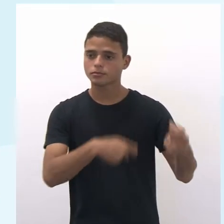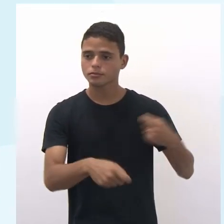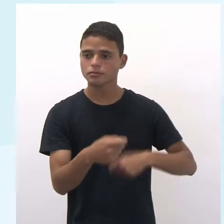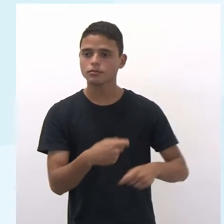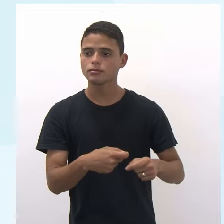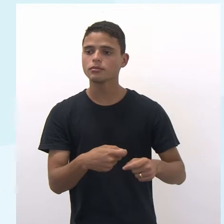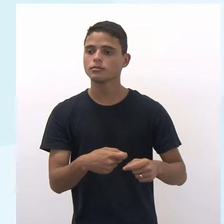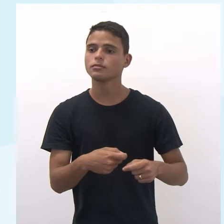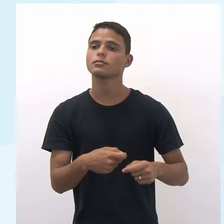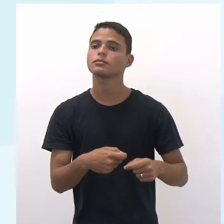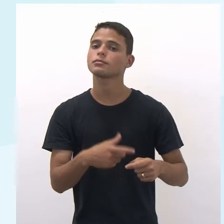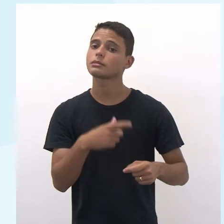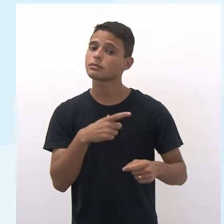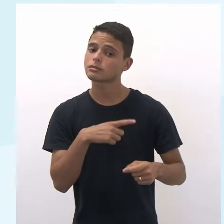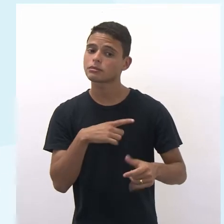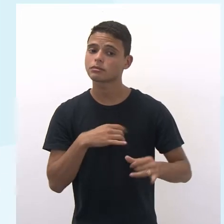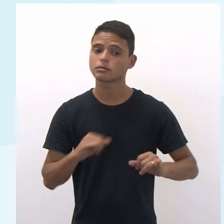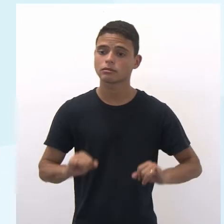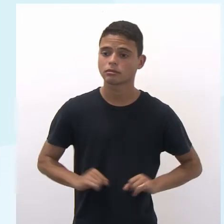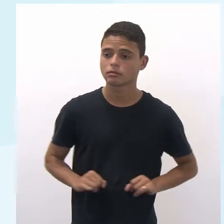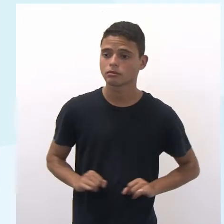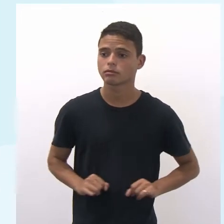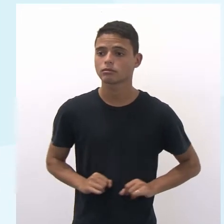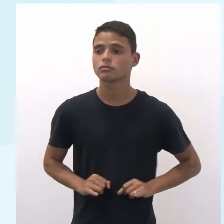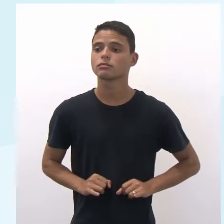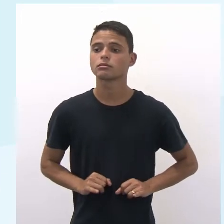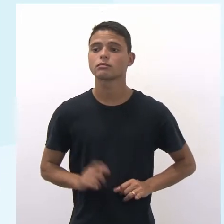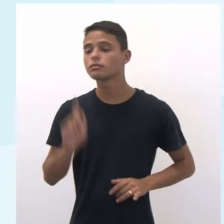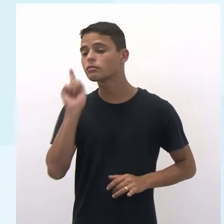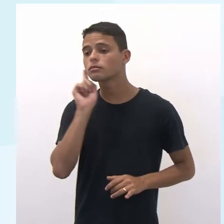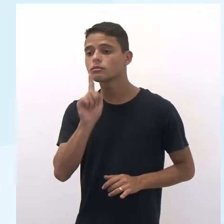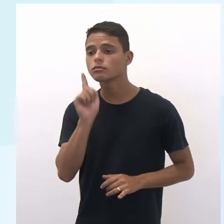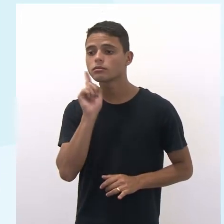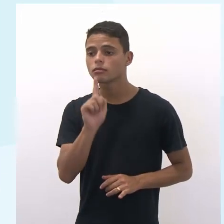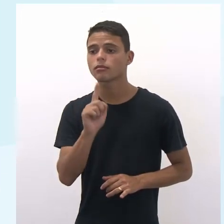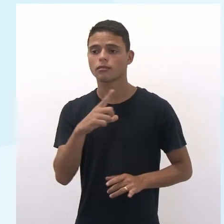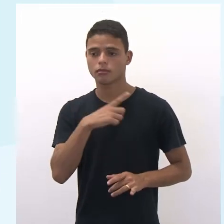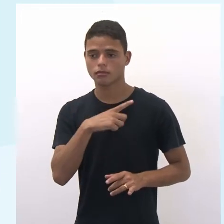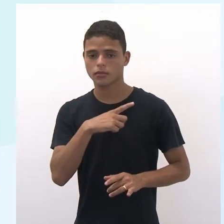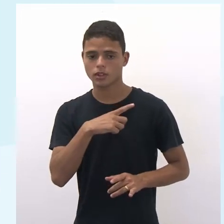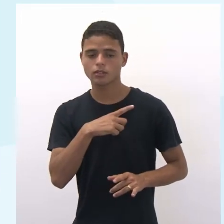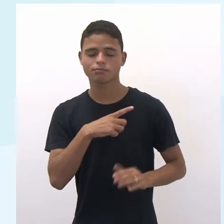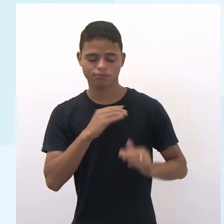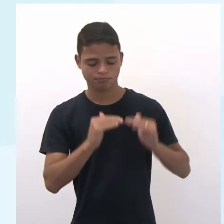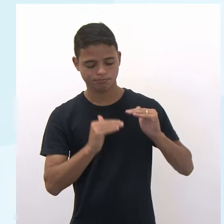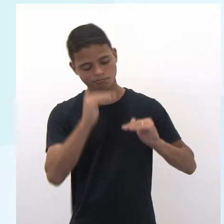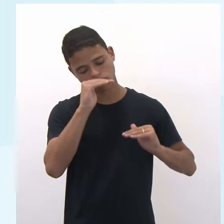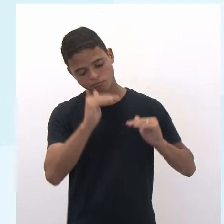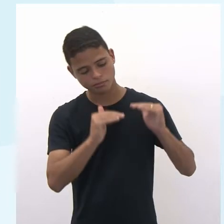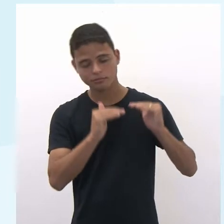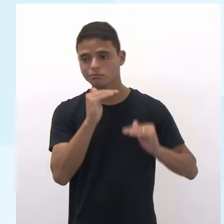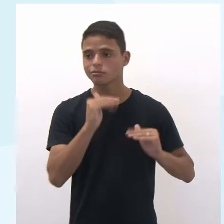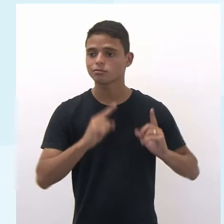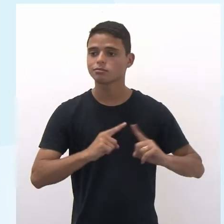ainda sofrem com pressão dos Estados Unidos. Existe uma concorrência muito forte. E o material